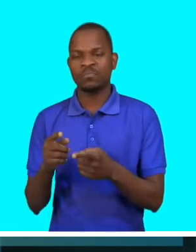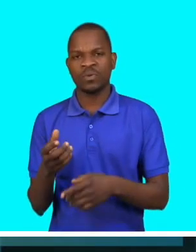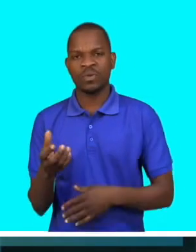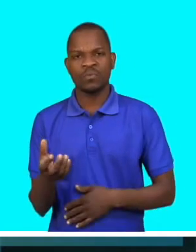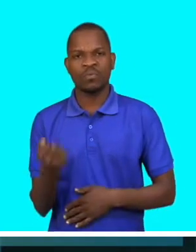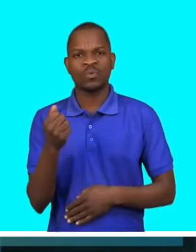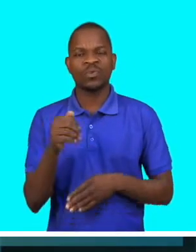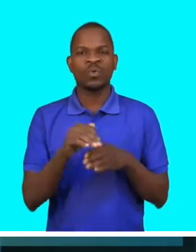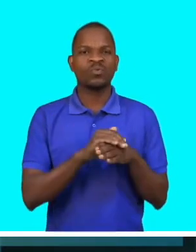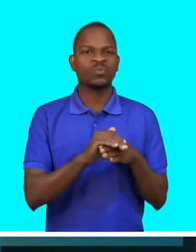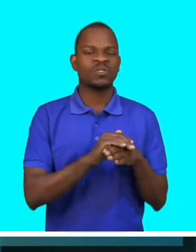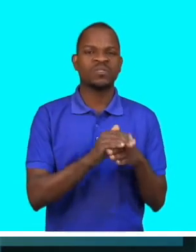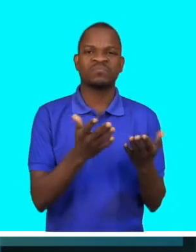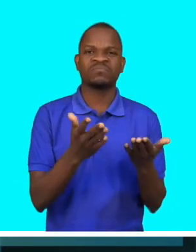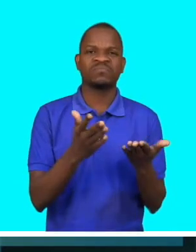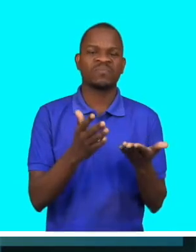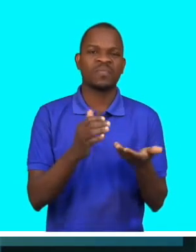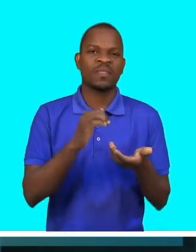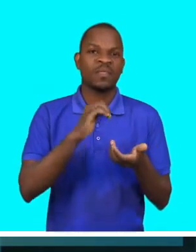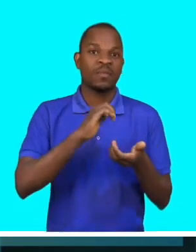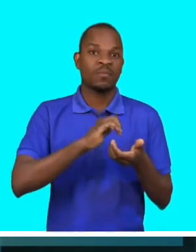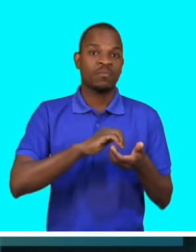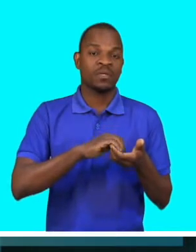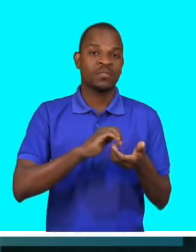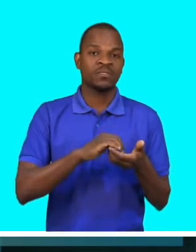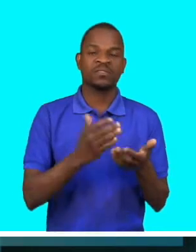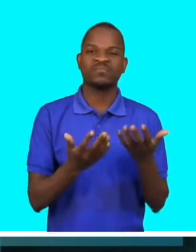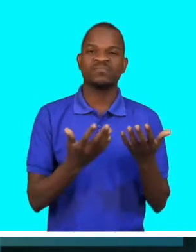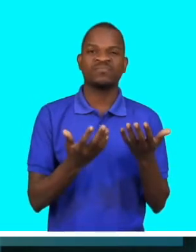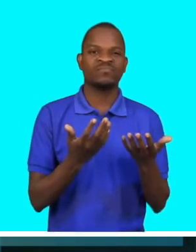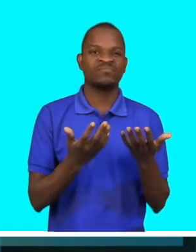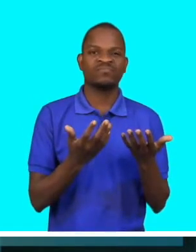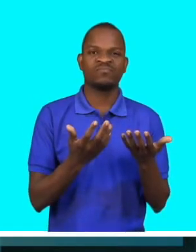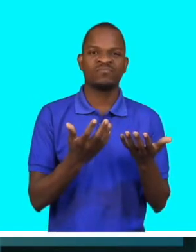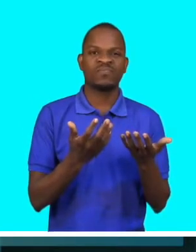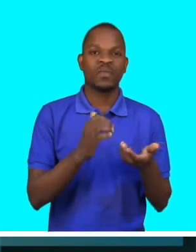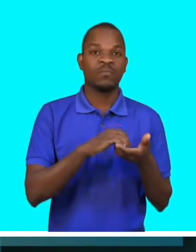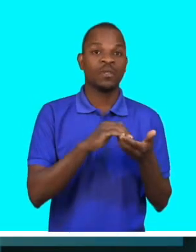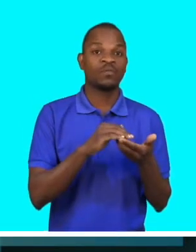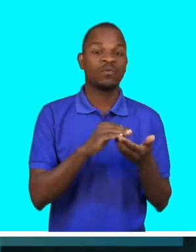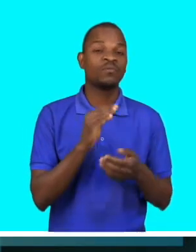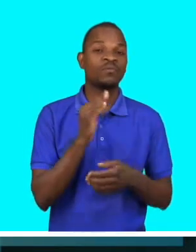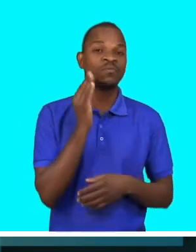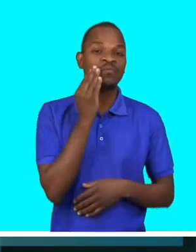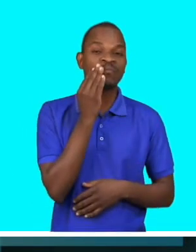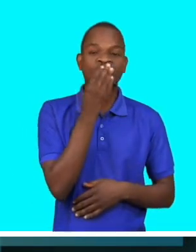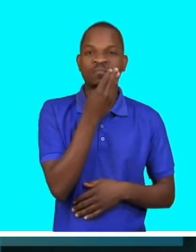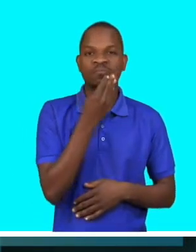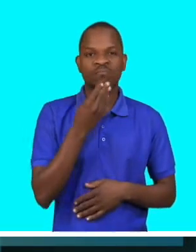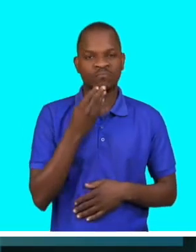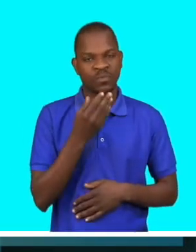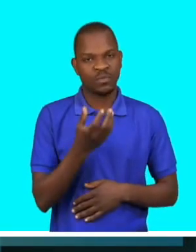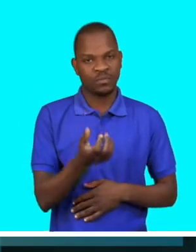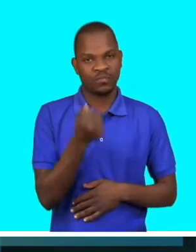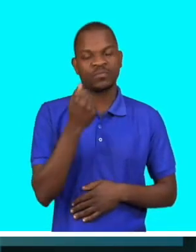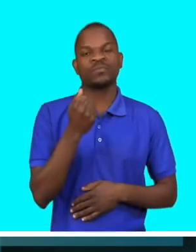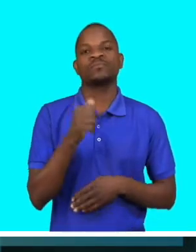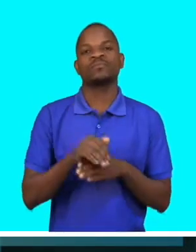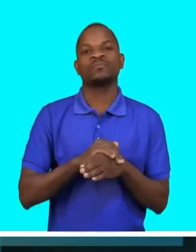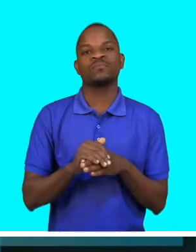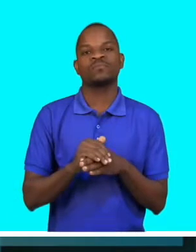papel higiênico ou guardanapes